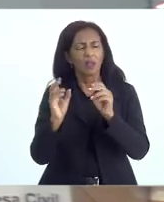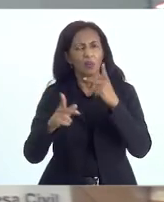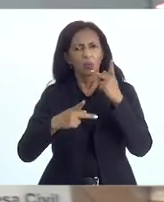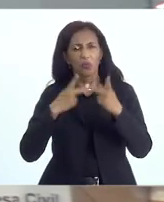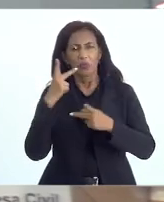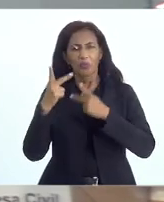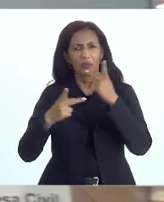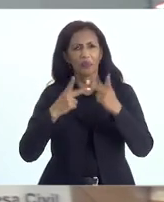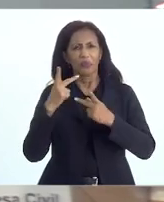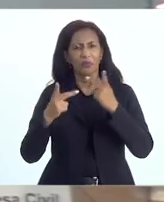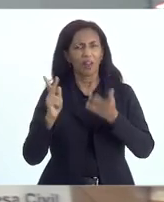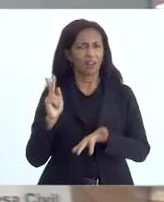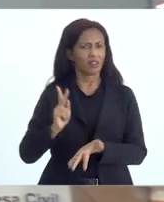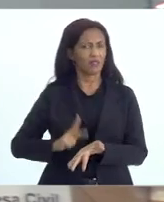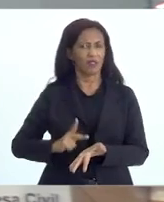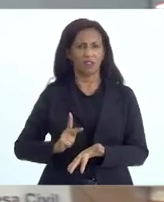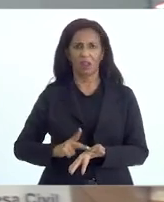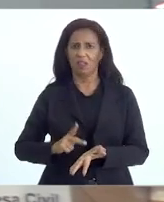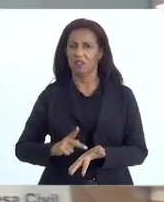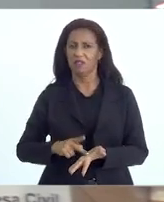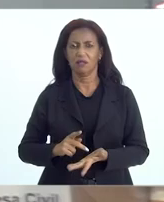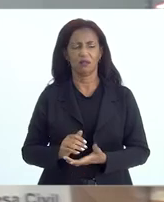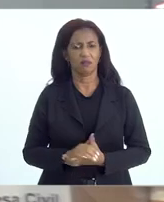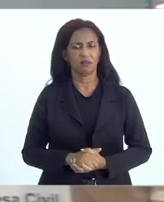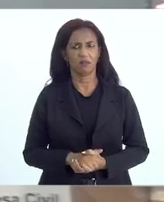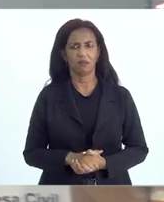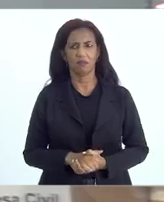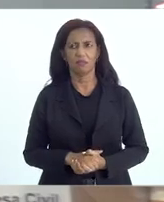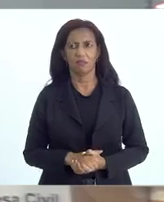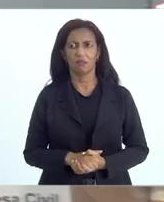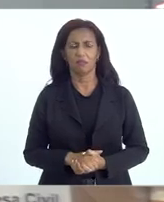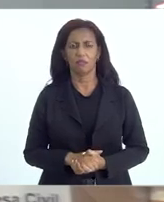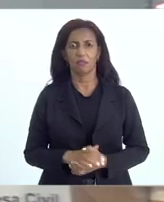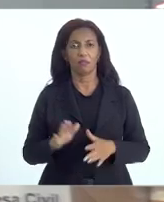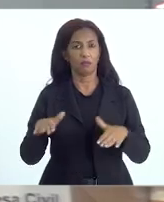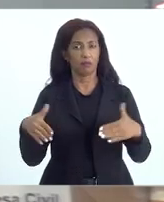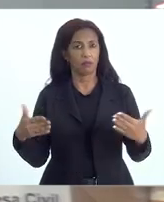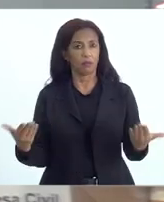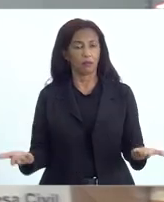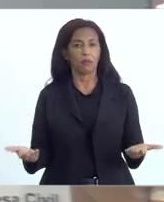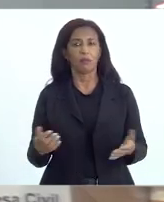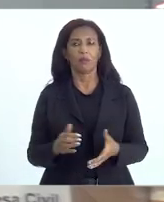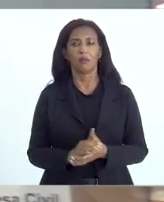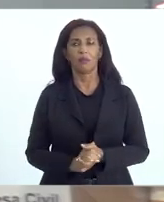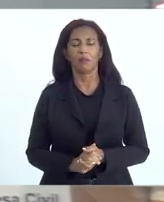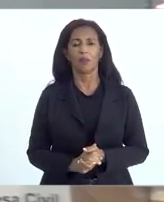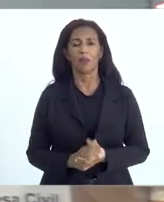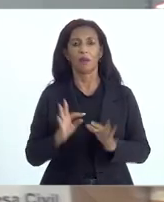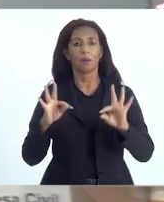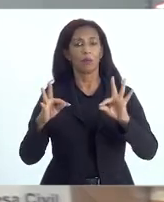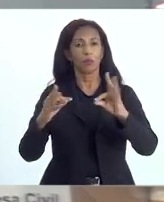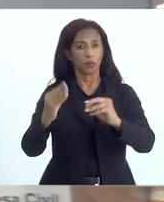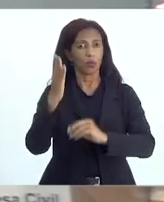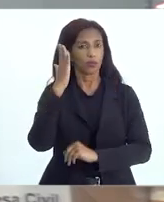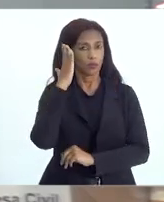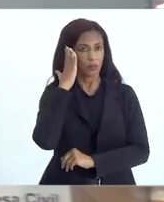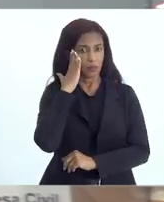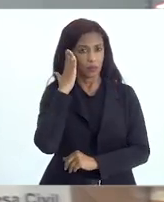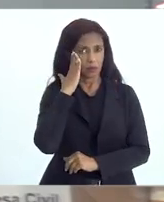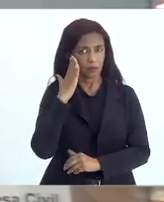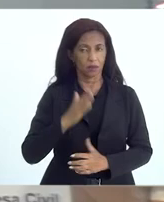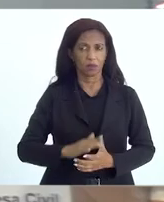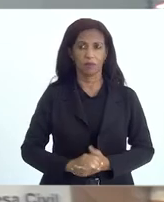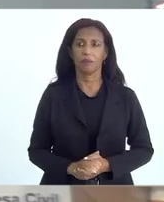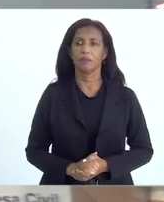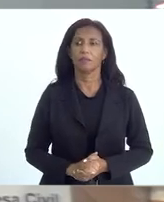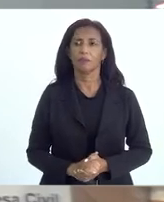foi citado no vídeo é verdadeiro bom então para que todos saibam